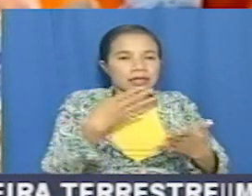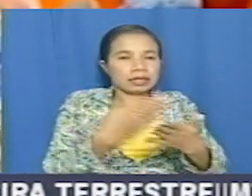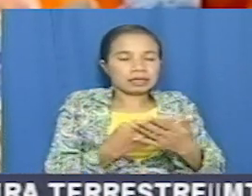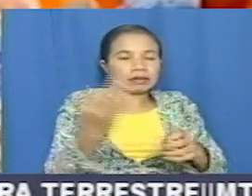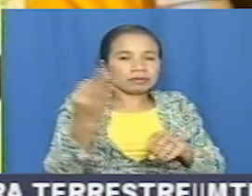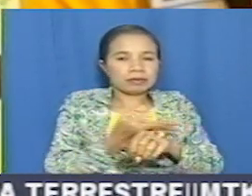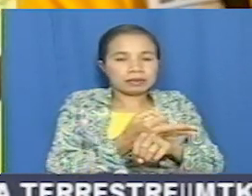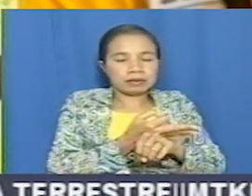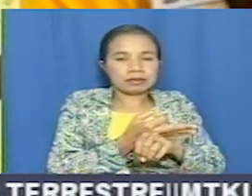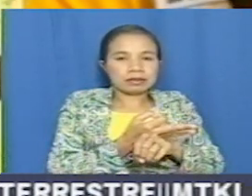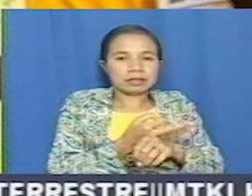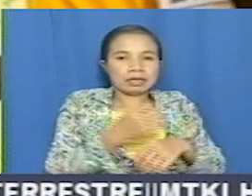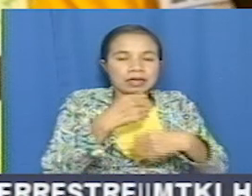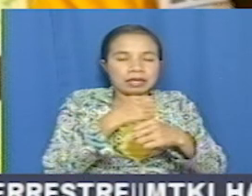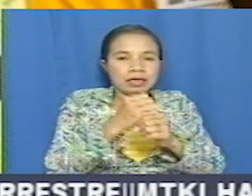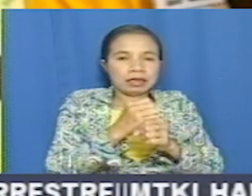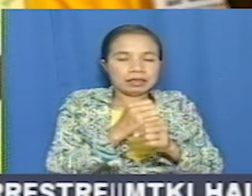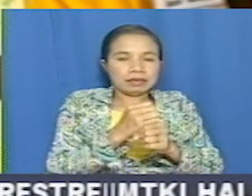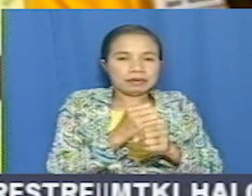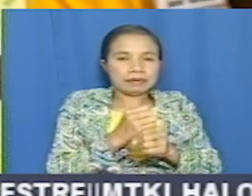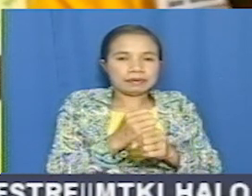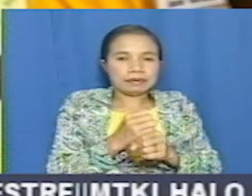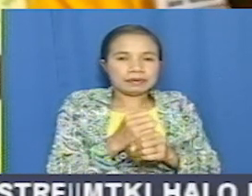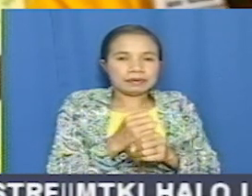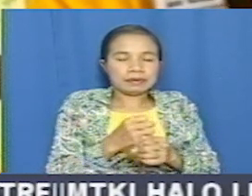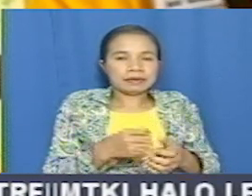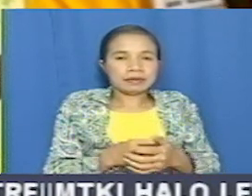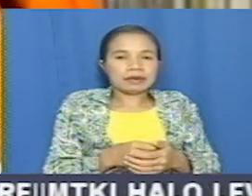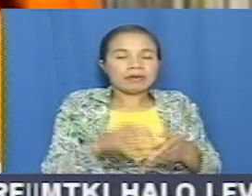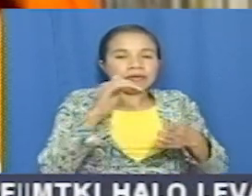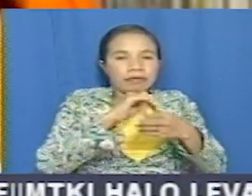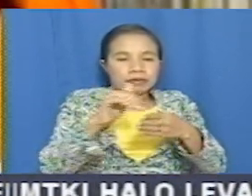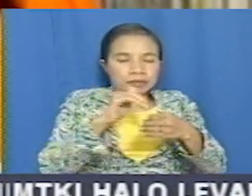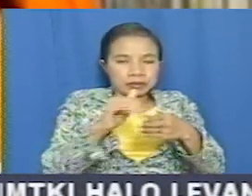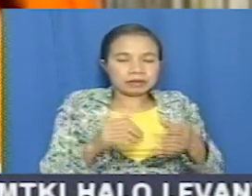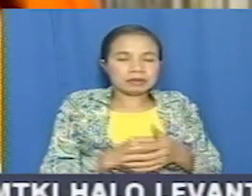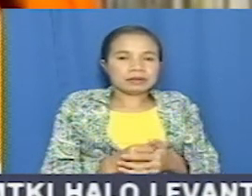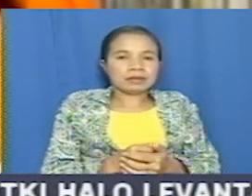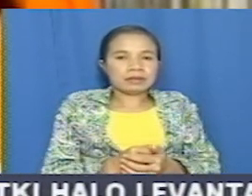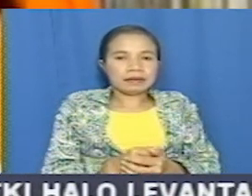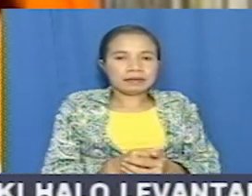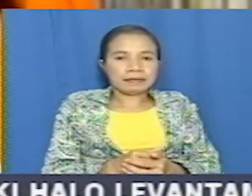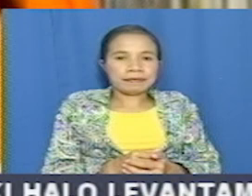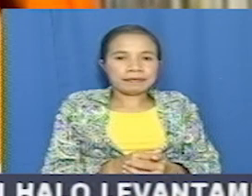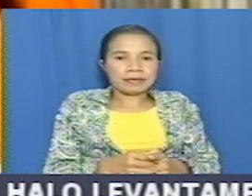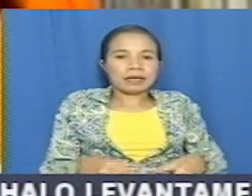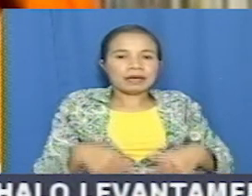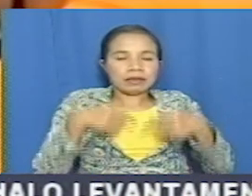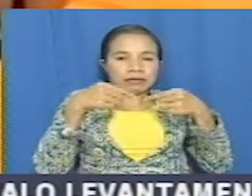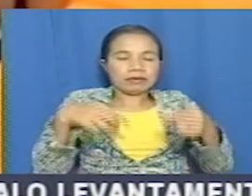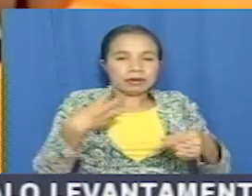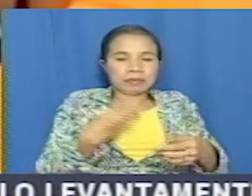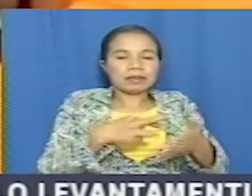Documento sirene e halo diligência de dia escrutiniza informação sirene antes de fornecer a minha